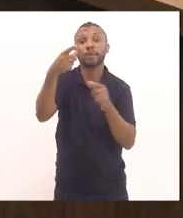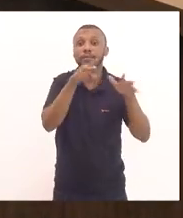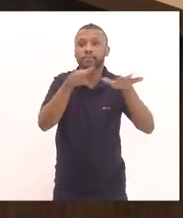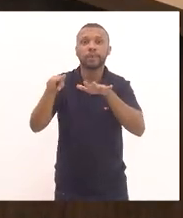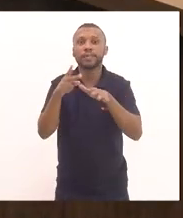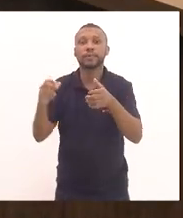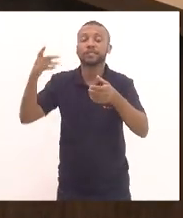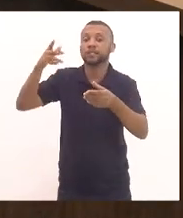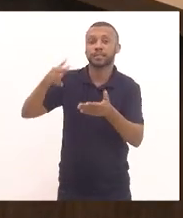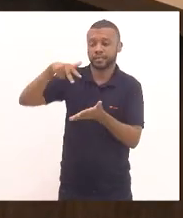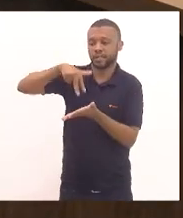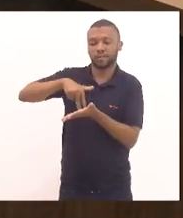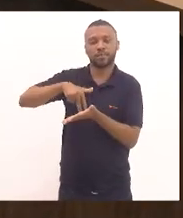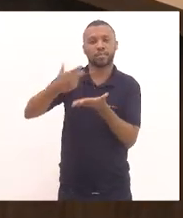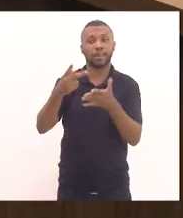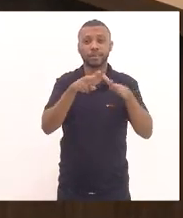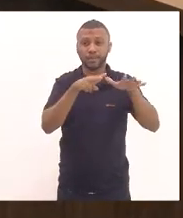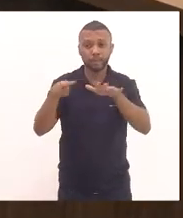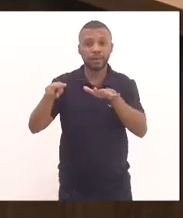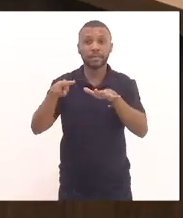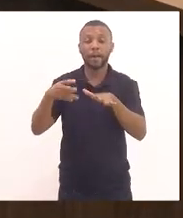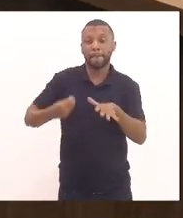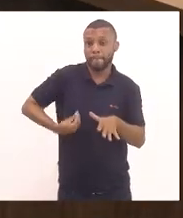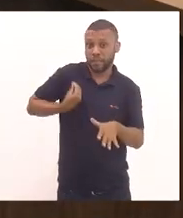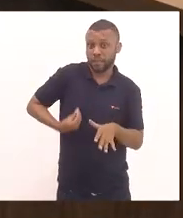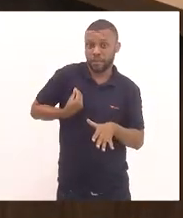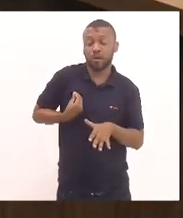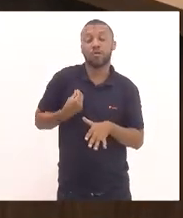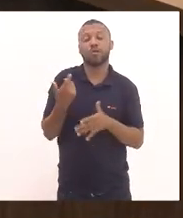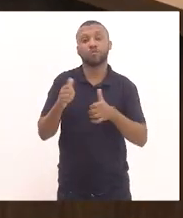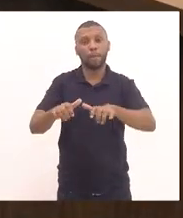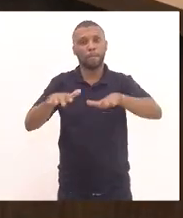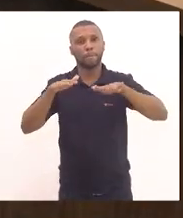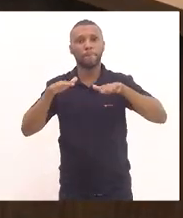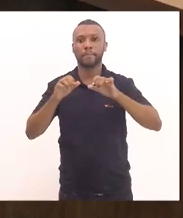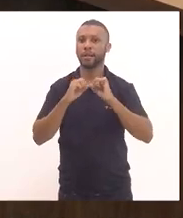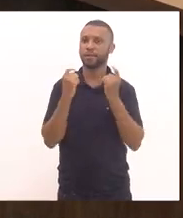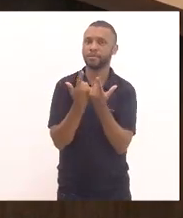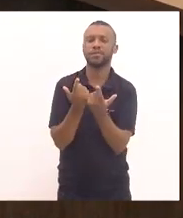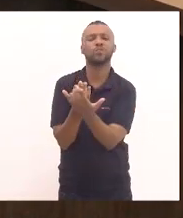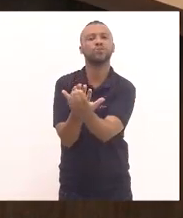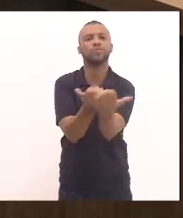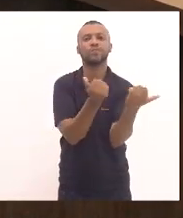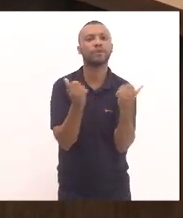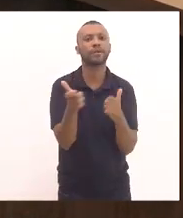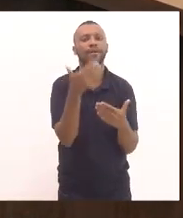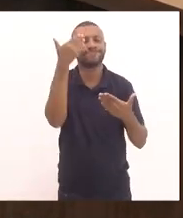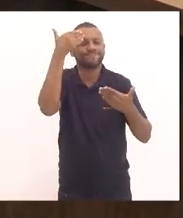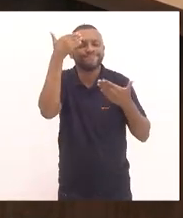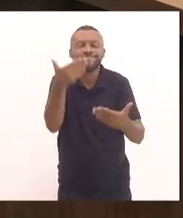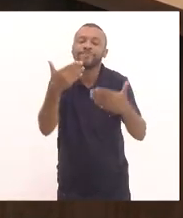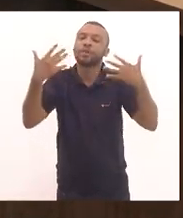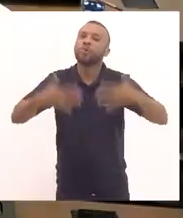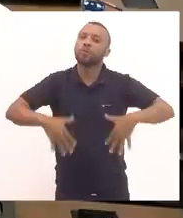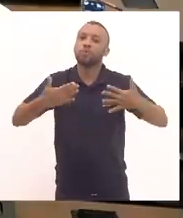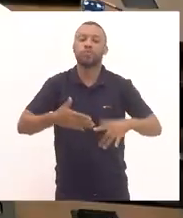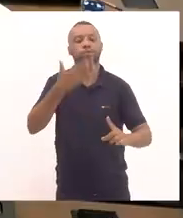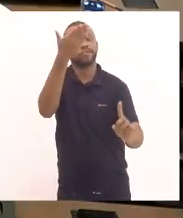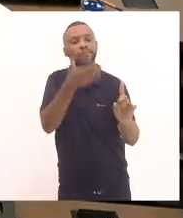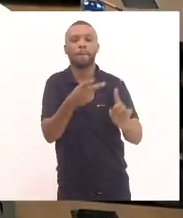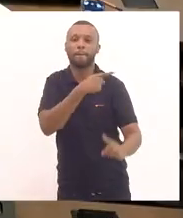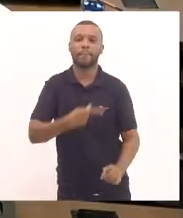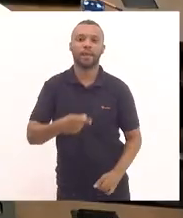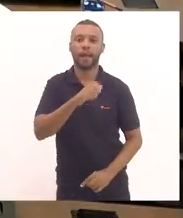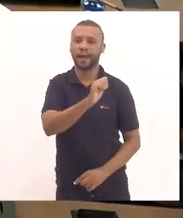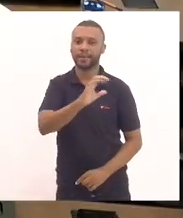aqui. Será a semana presencial do Parlamento Juvenil e quero agradecer imensamente Vossa Excelência